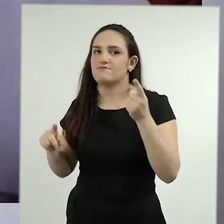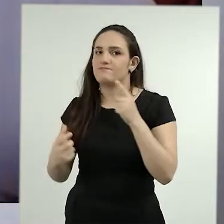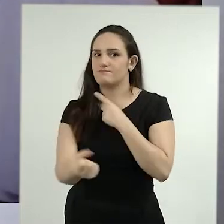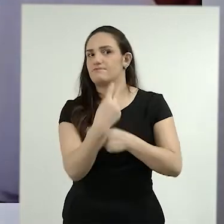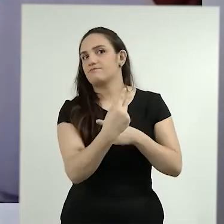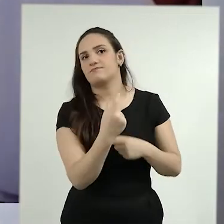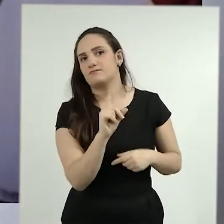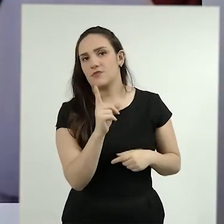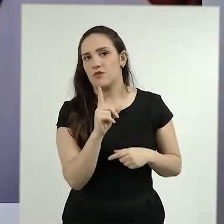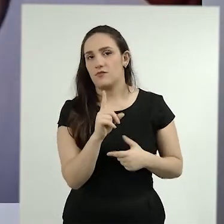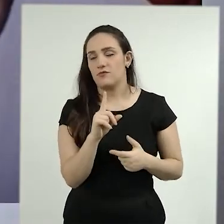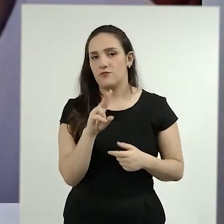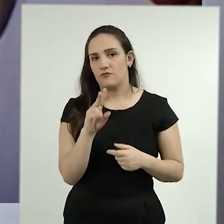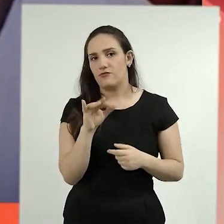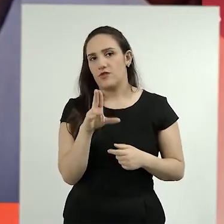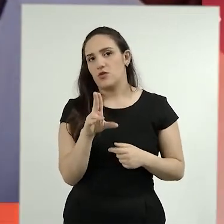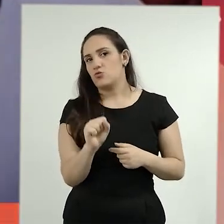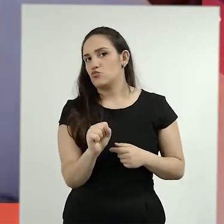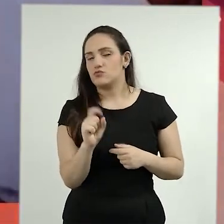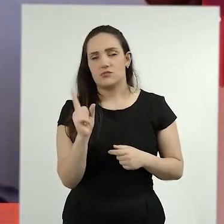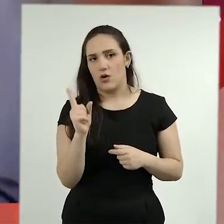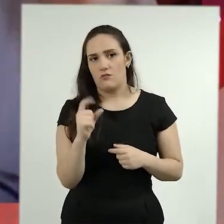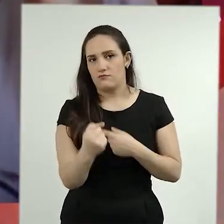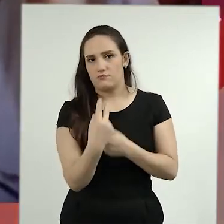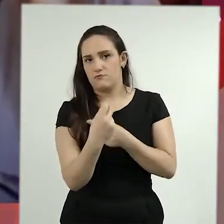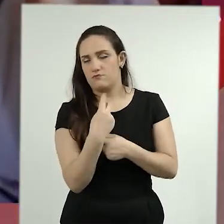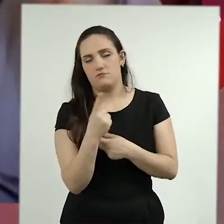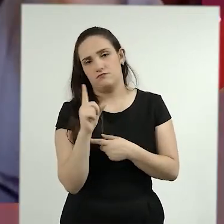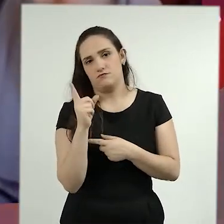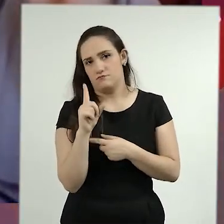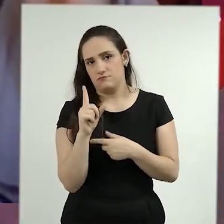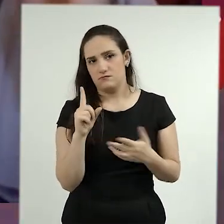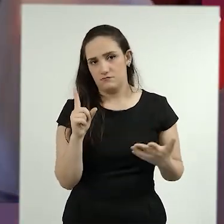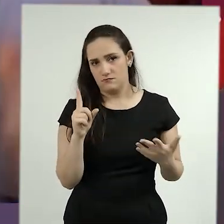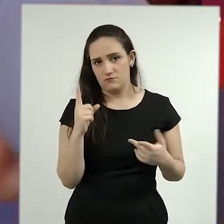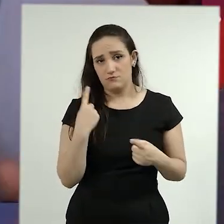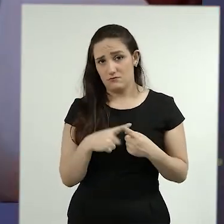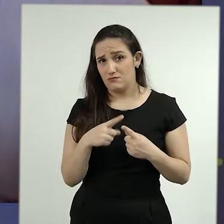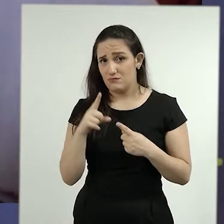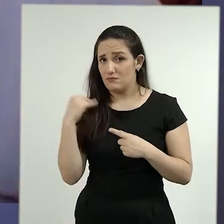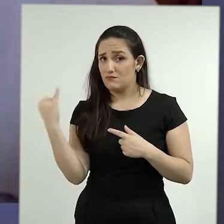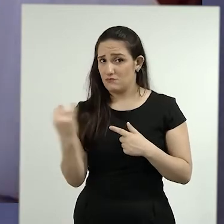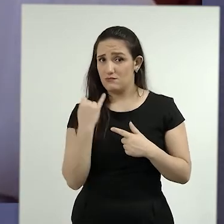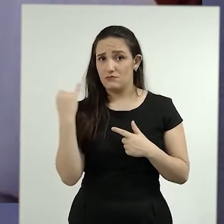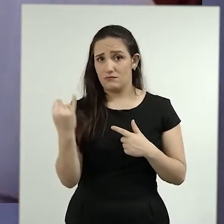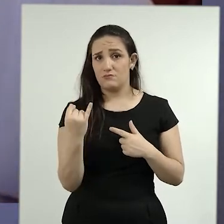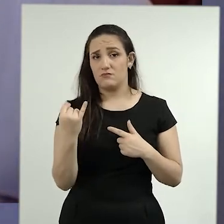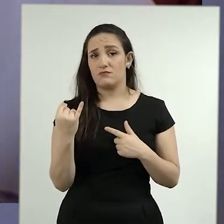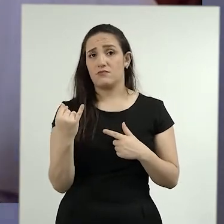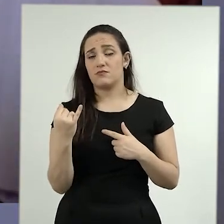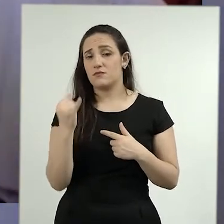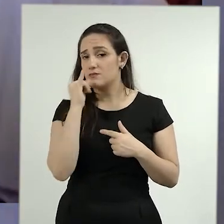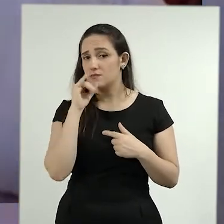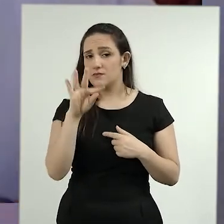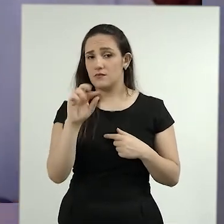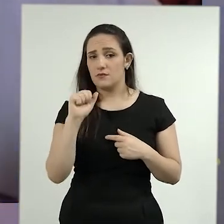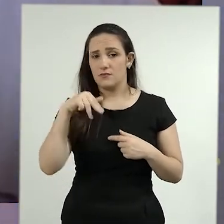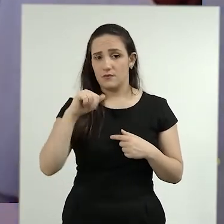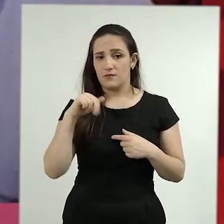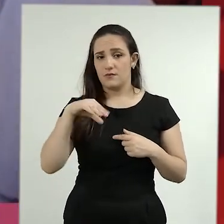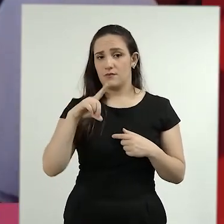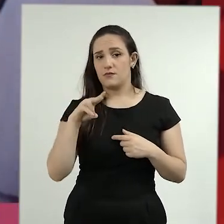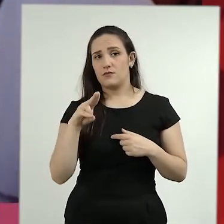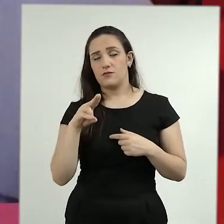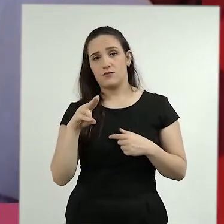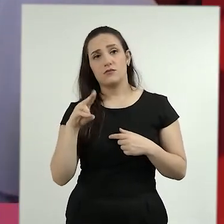sua propriedade. Em nenhum momento ele pode causar dano, principalmente espécies que têm um papel importante no ecossistema, como